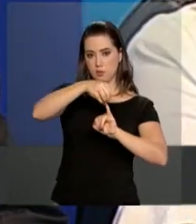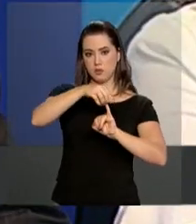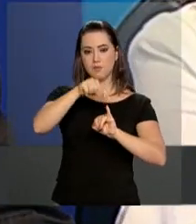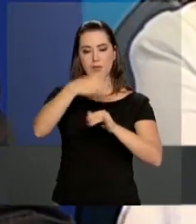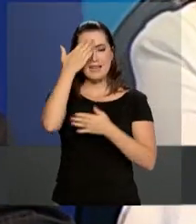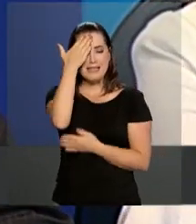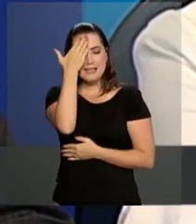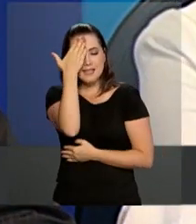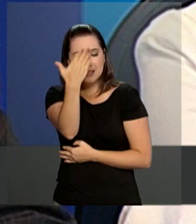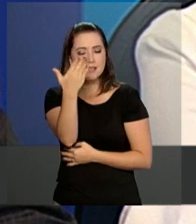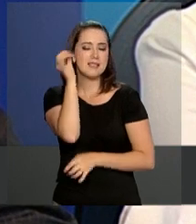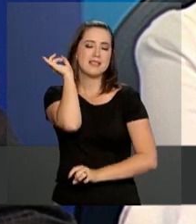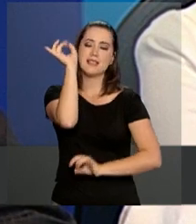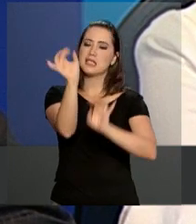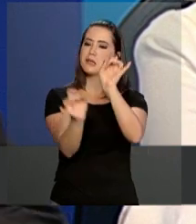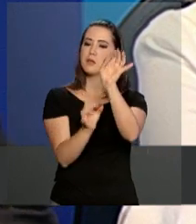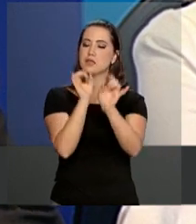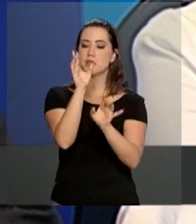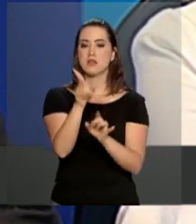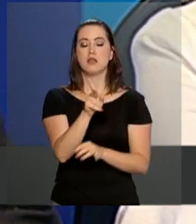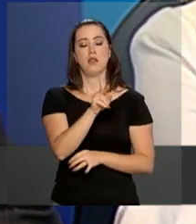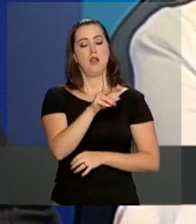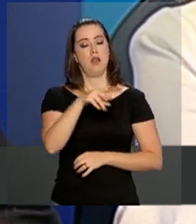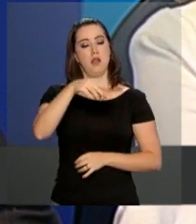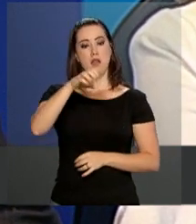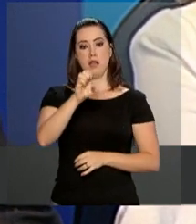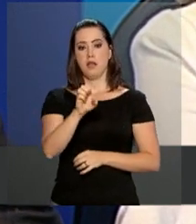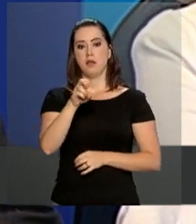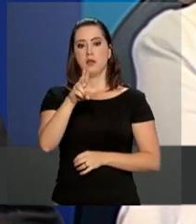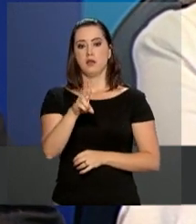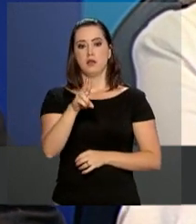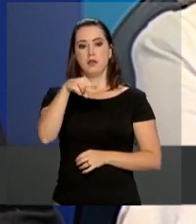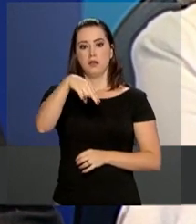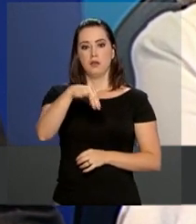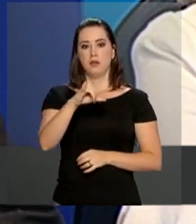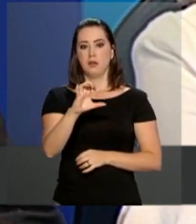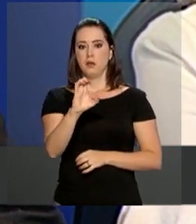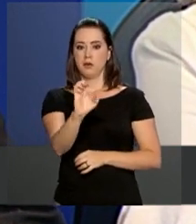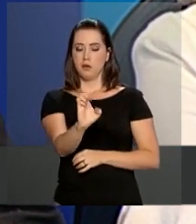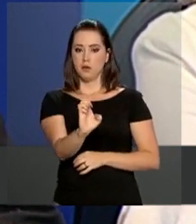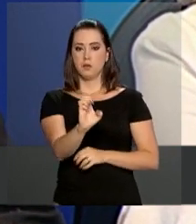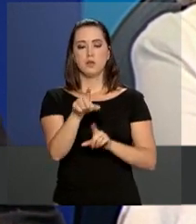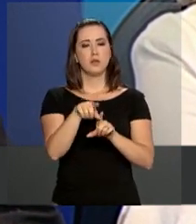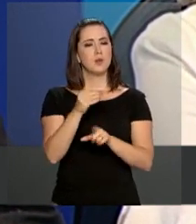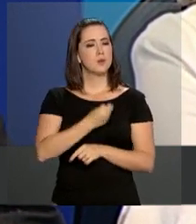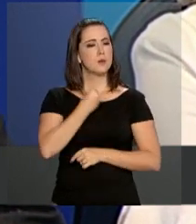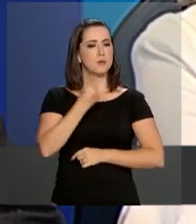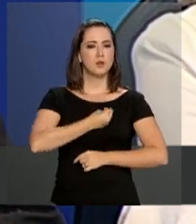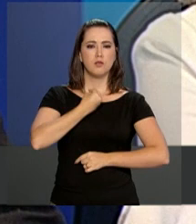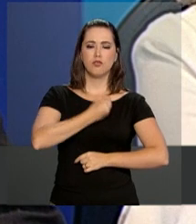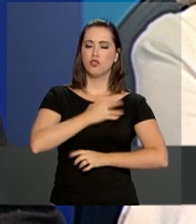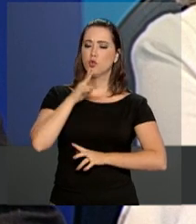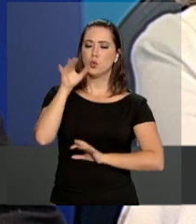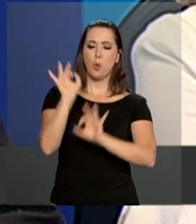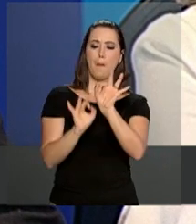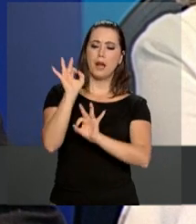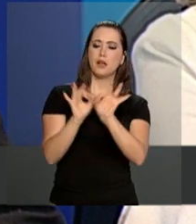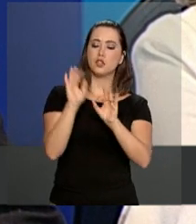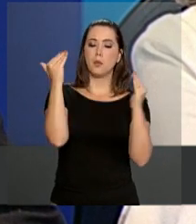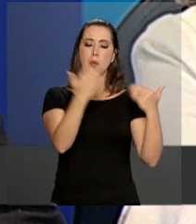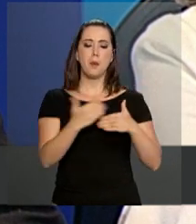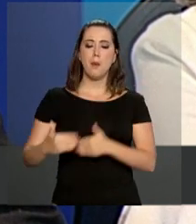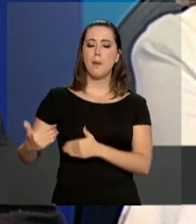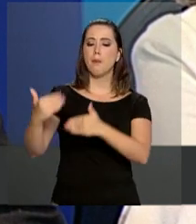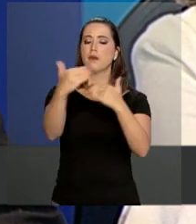especial à início a toda sua equipe que vivem é a logística aplicação do enem